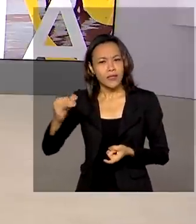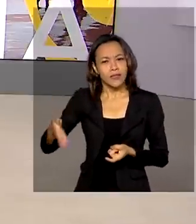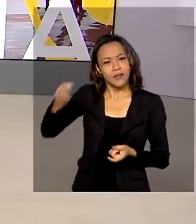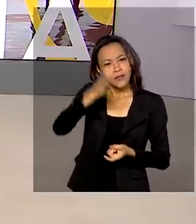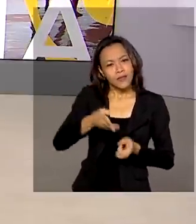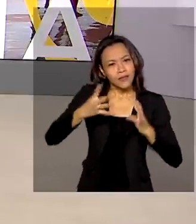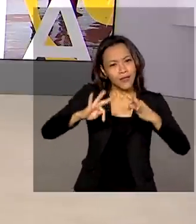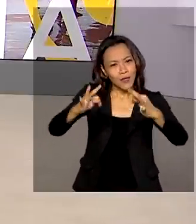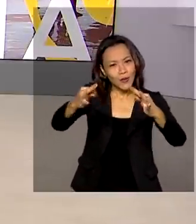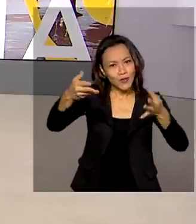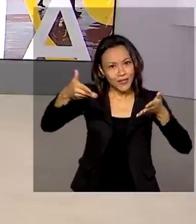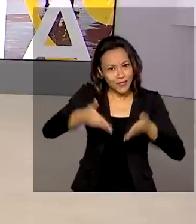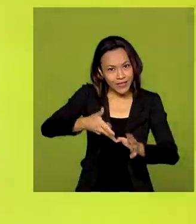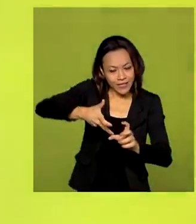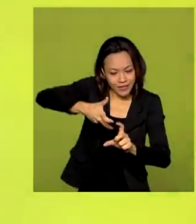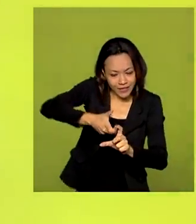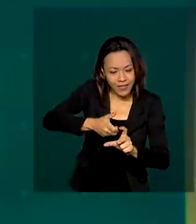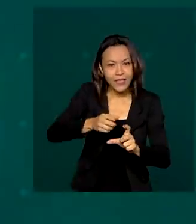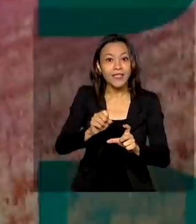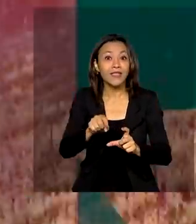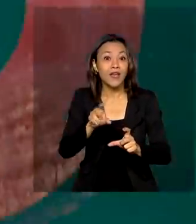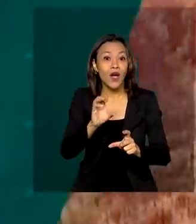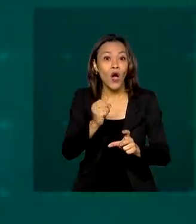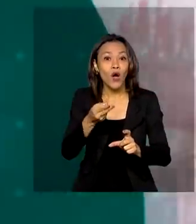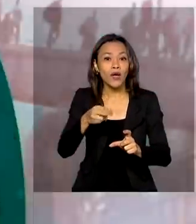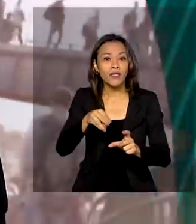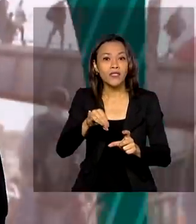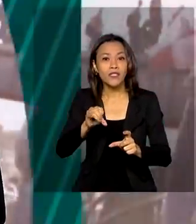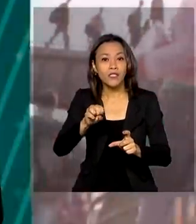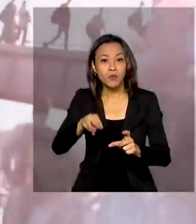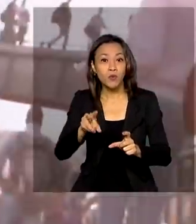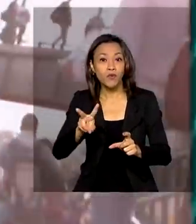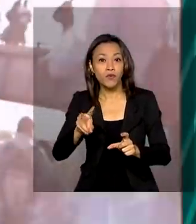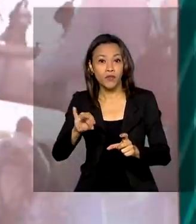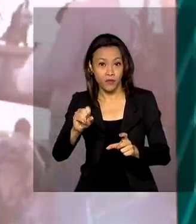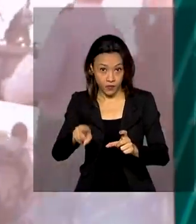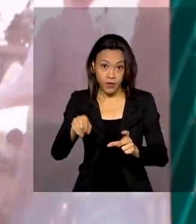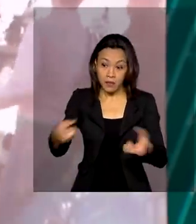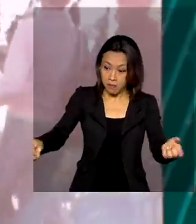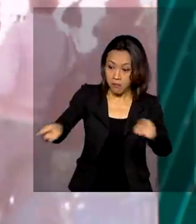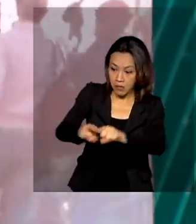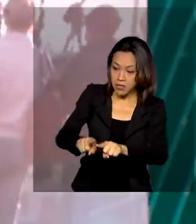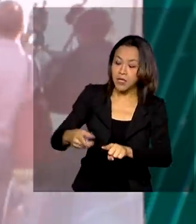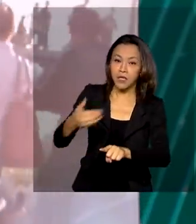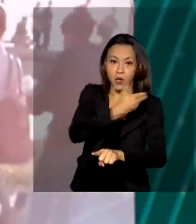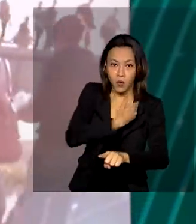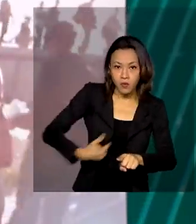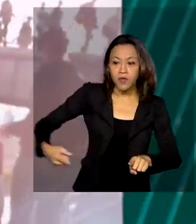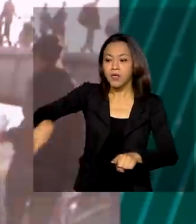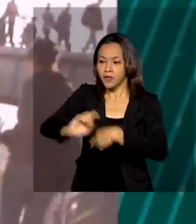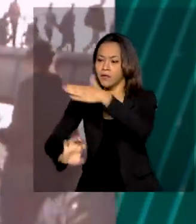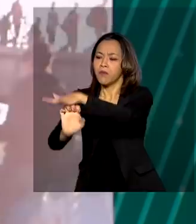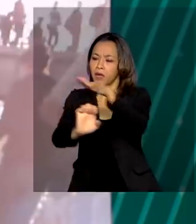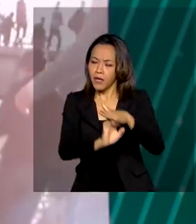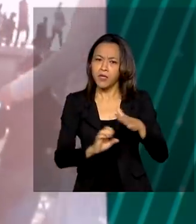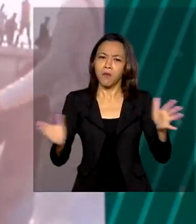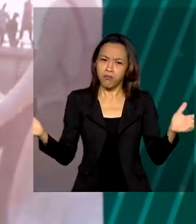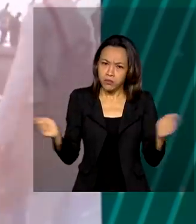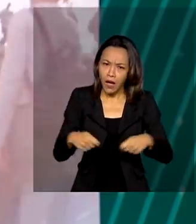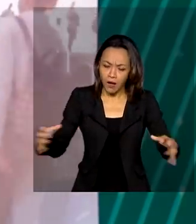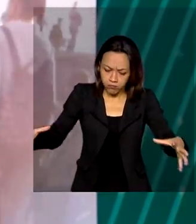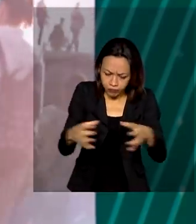Tecnologia em organismos vivos e parcerias público-privadas podem aproximar produtores e cientistas